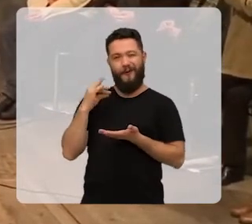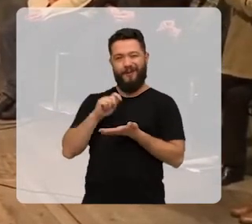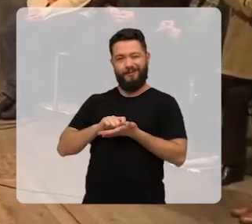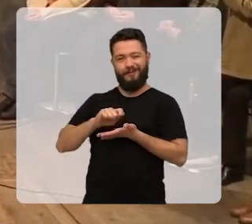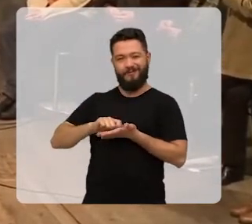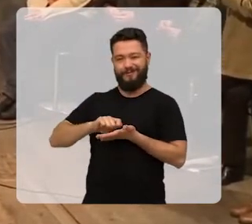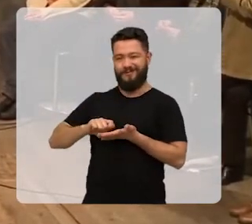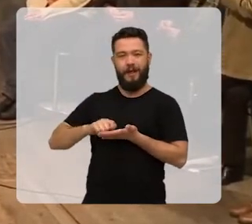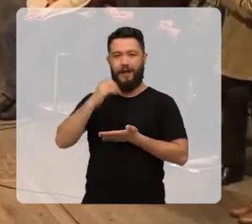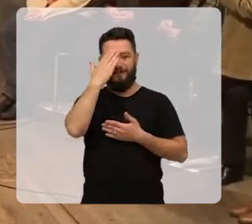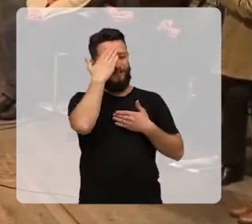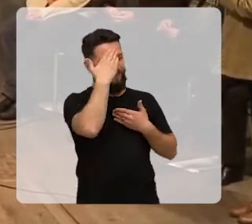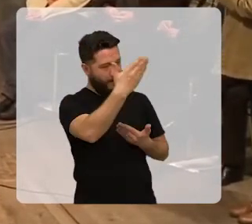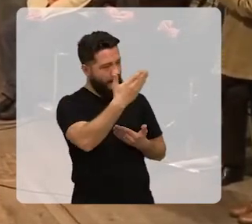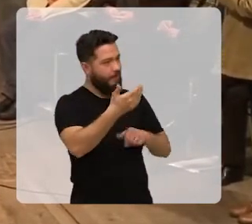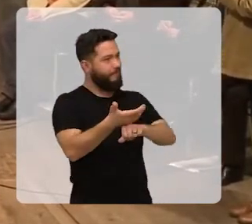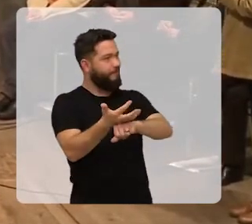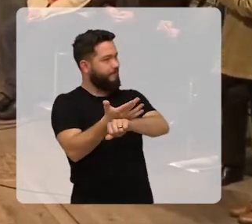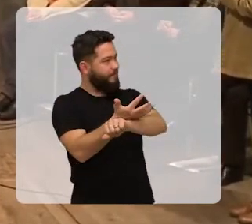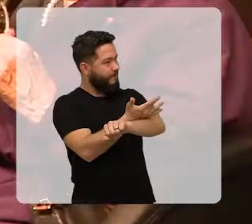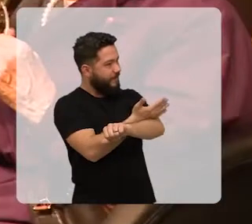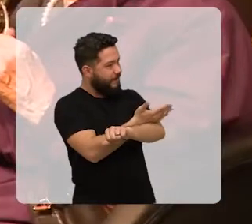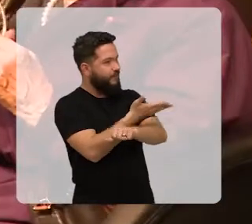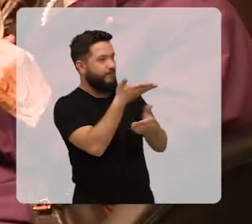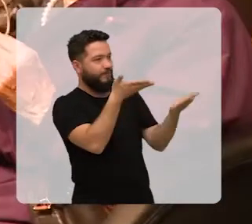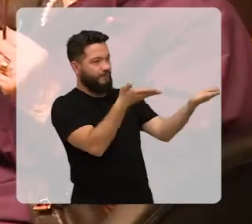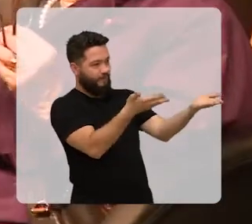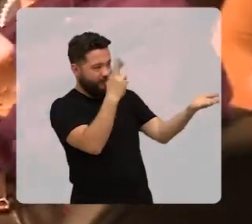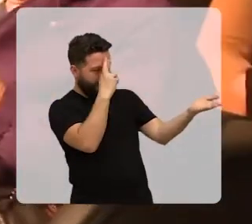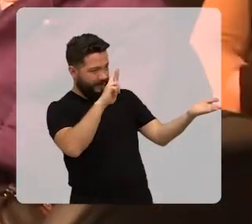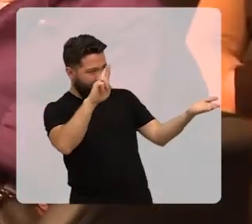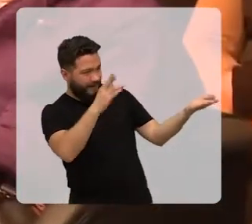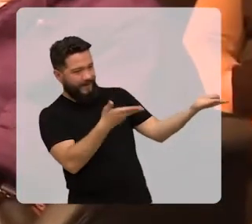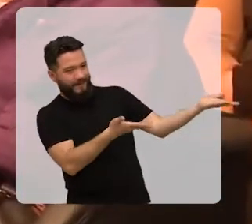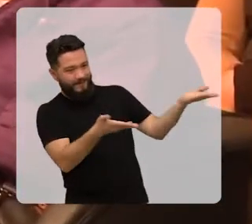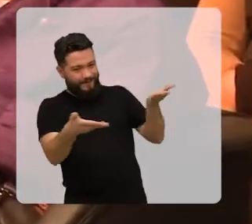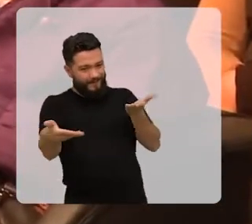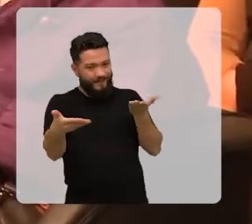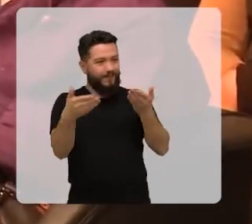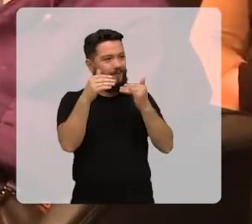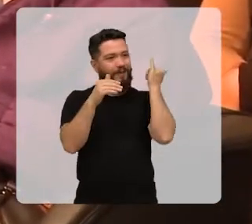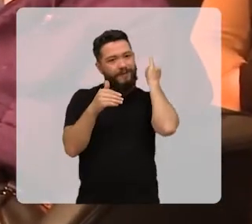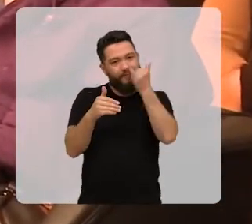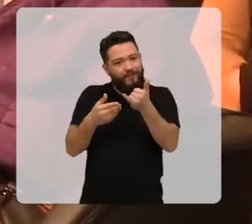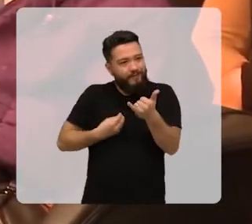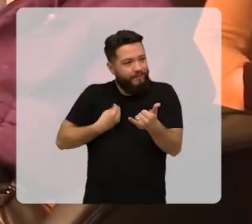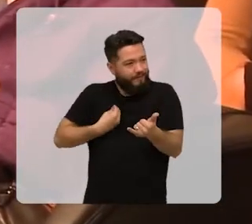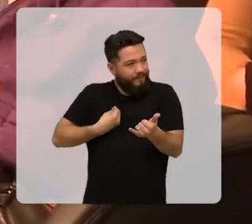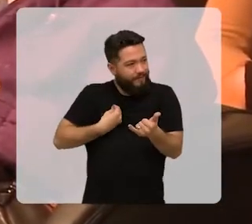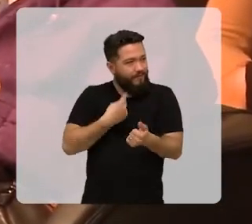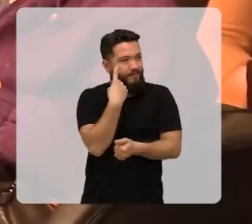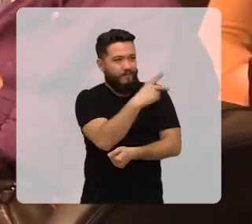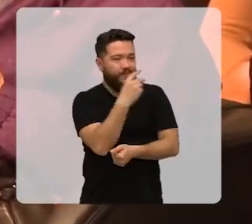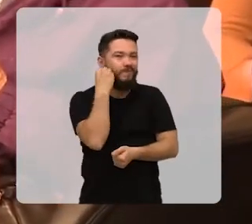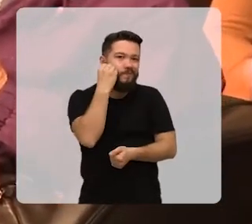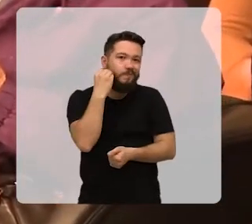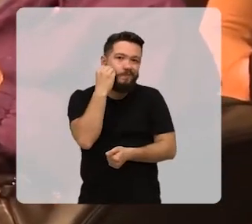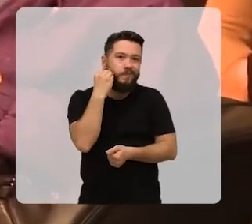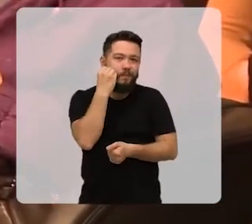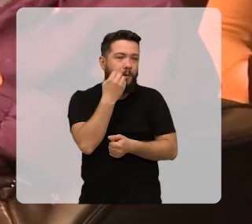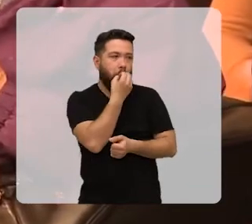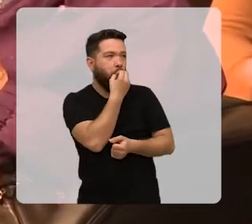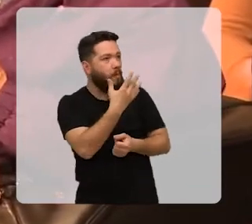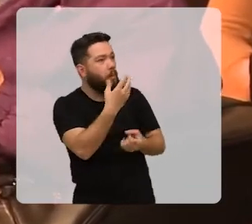que muito emocionante a presença da senhora poder compartilhar um pouco mais da sua vida com a gente muitos ensinamentos